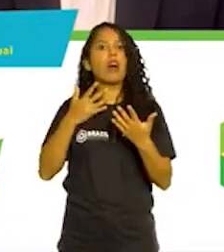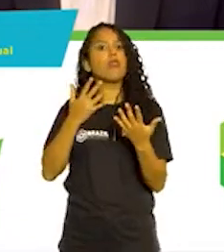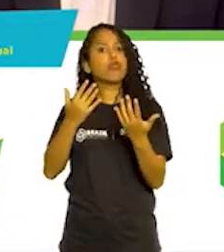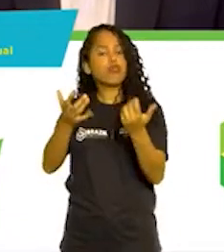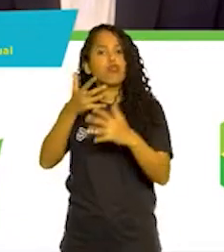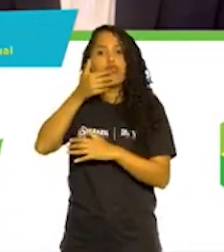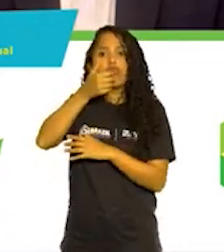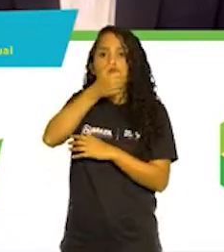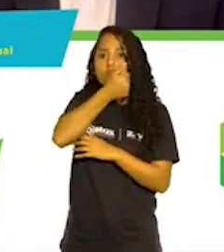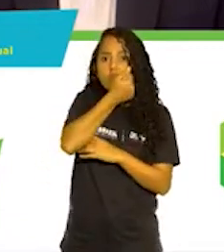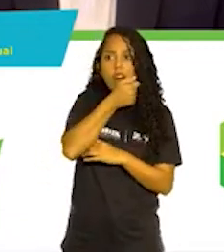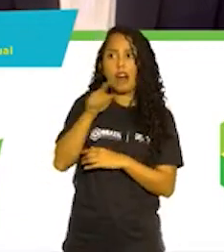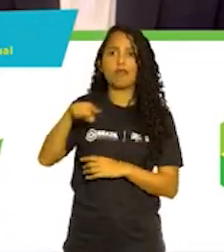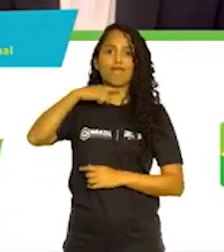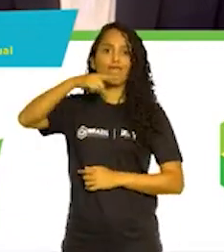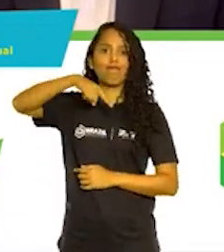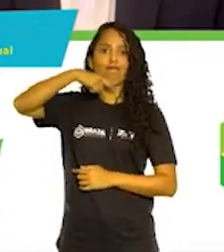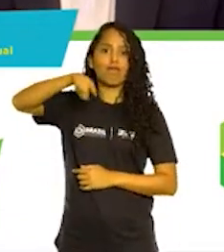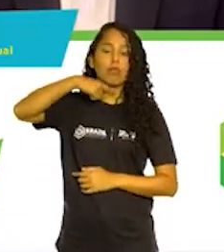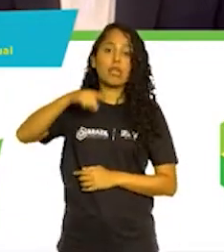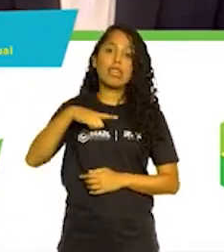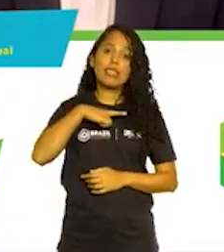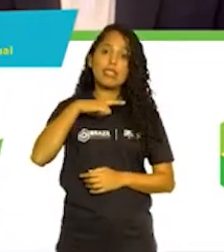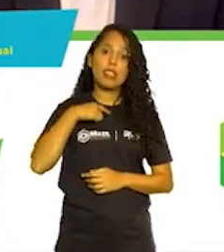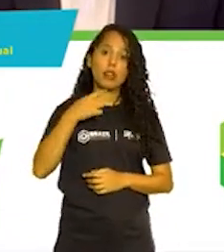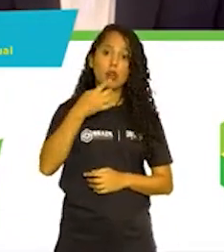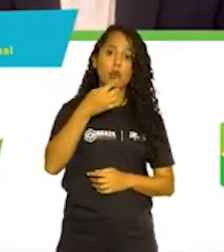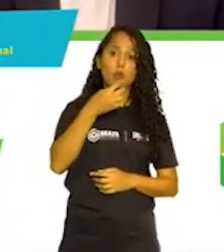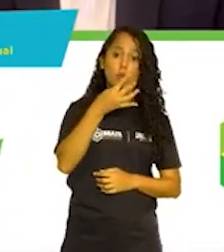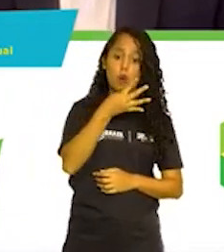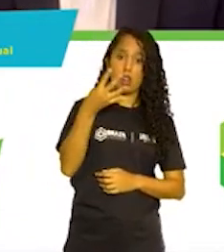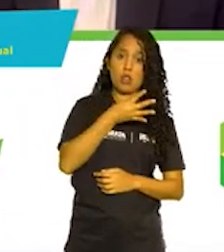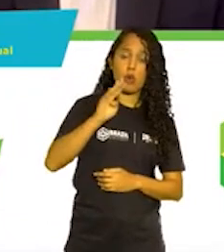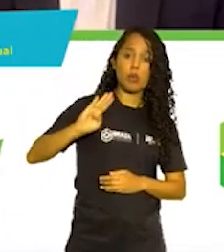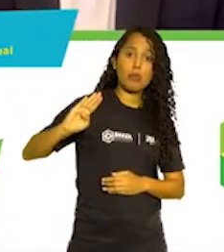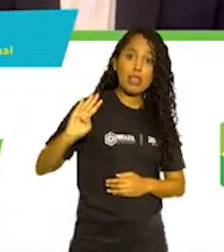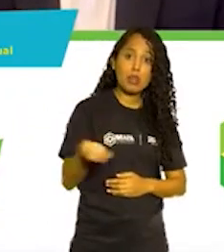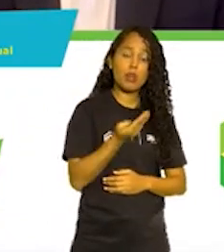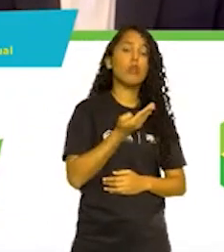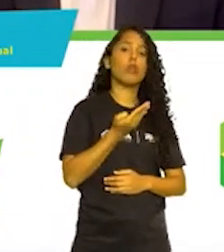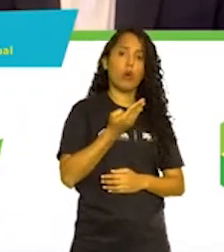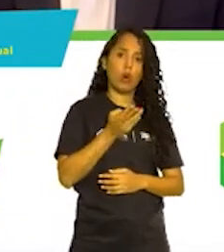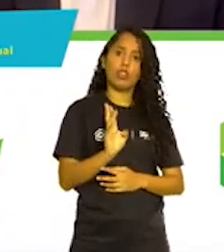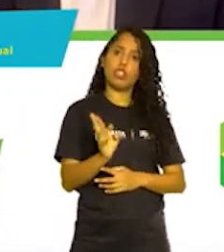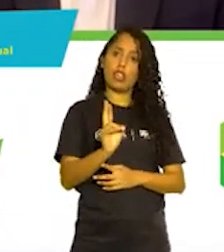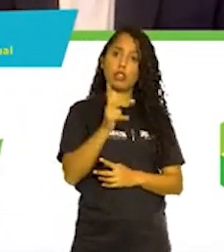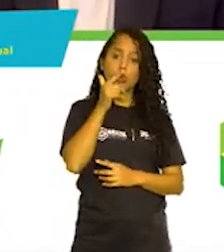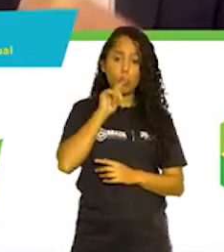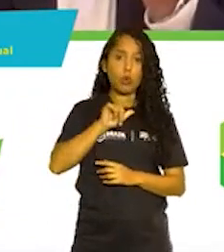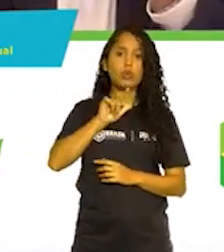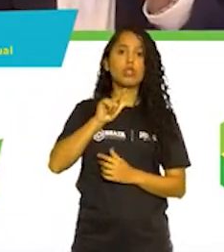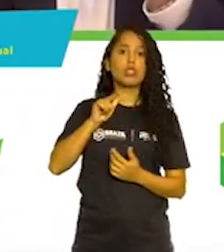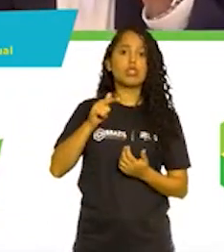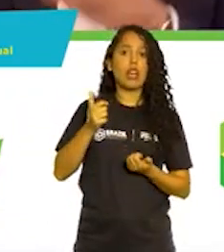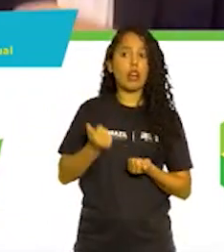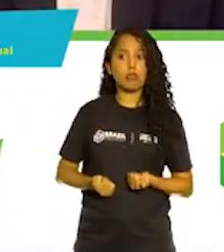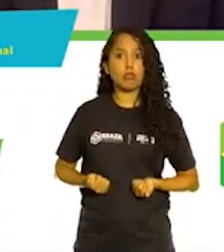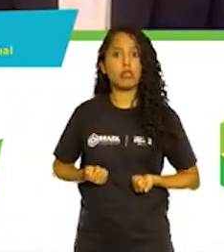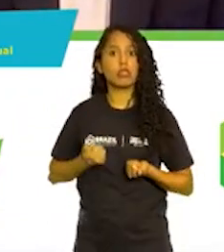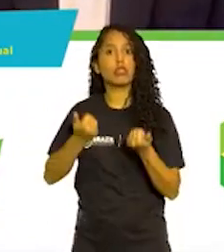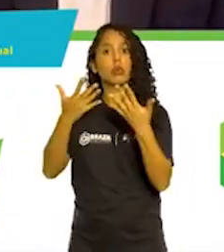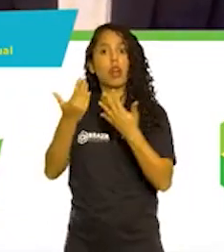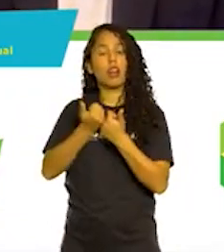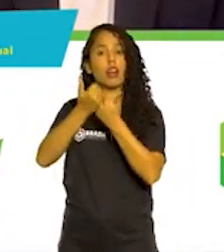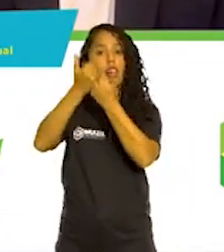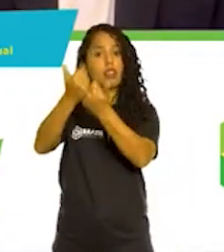estamos, nós temos 44 bilhões de reais para transformar em auxílio emergencial, que é menos do que